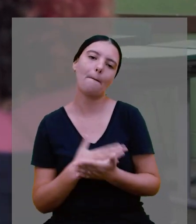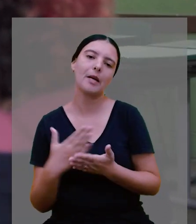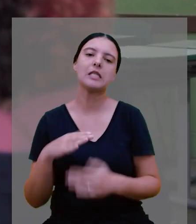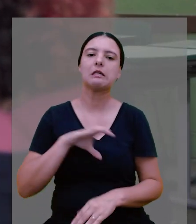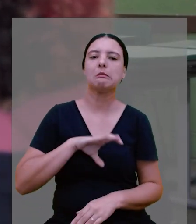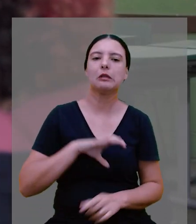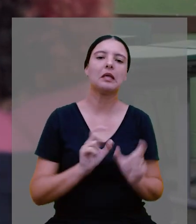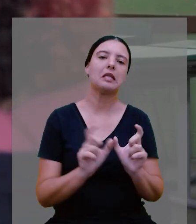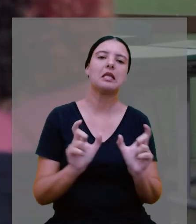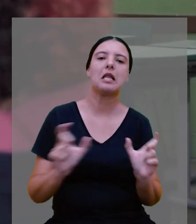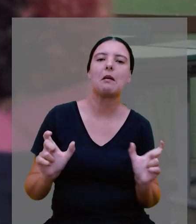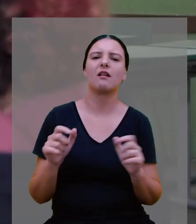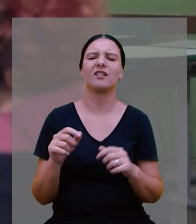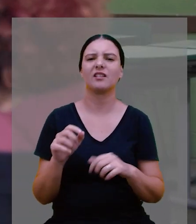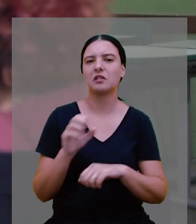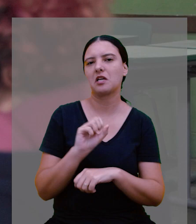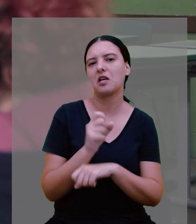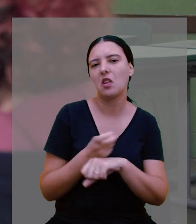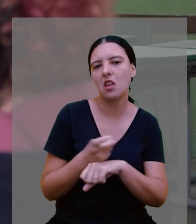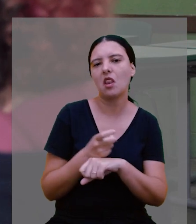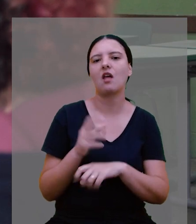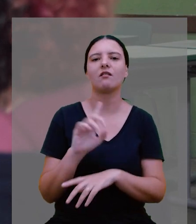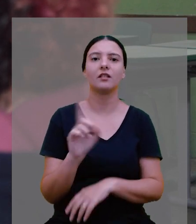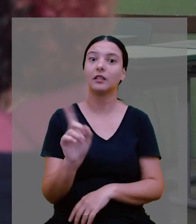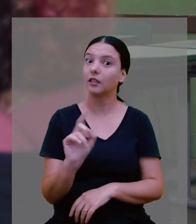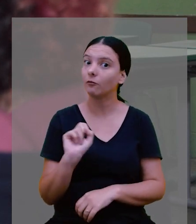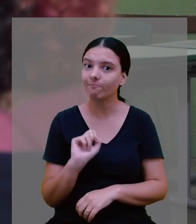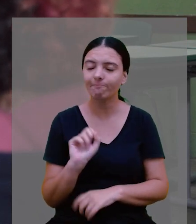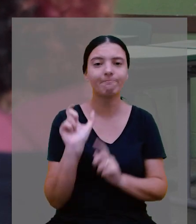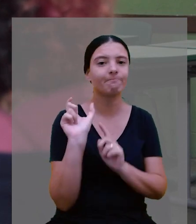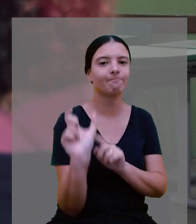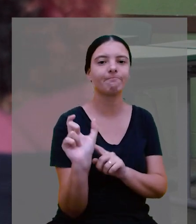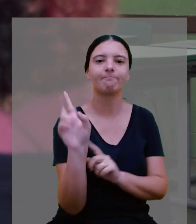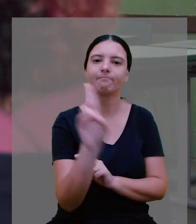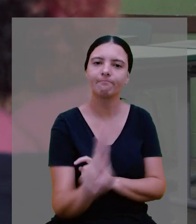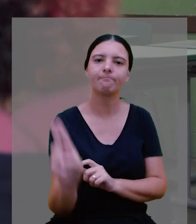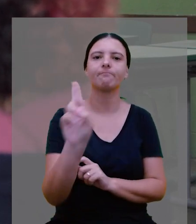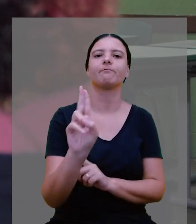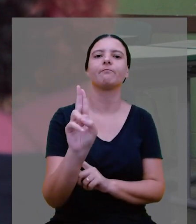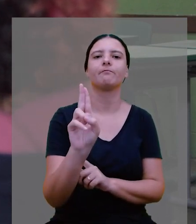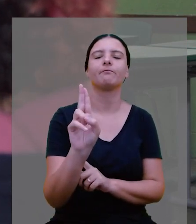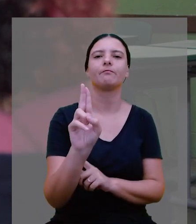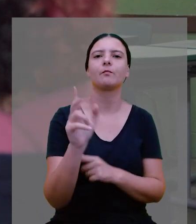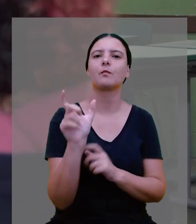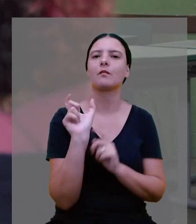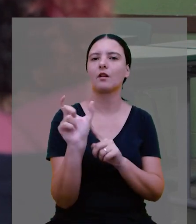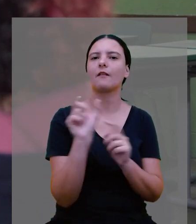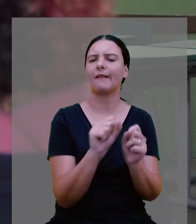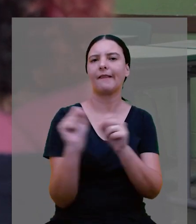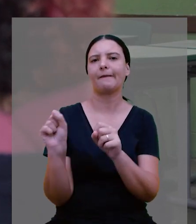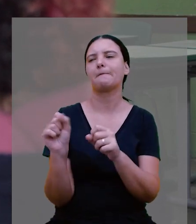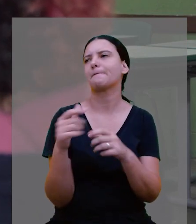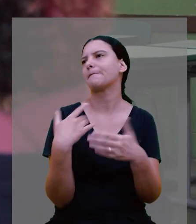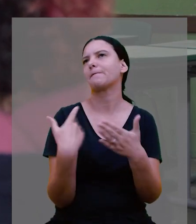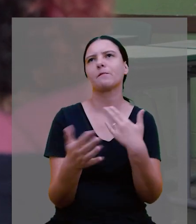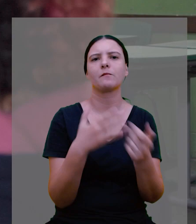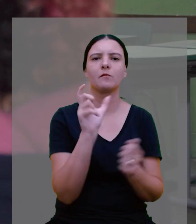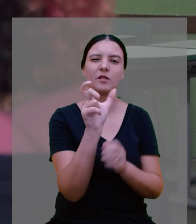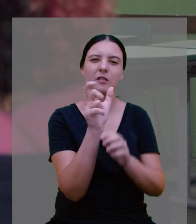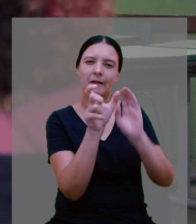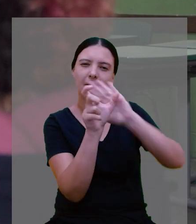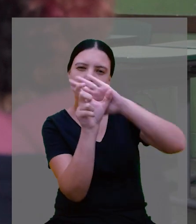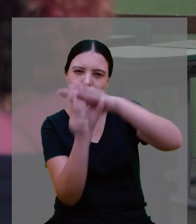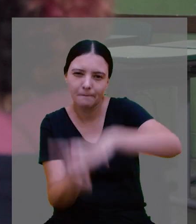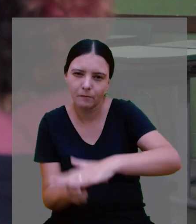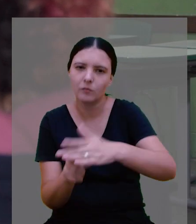do pronome. Não. Ela pegou a palavra e usou a palavra. É a palavra como poder. Não é uma palavra te oprimindo. É